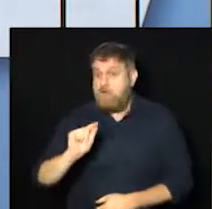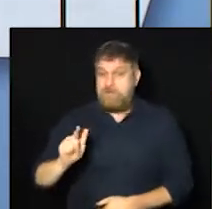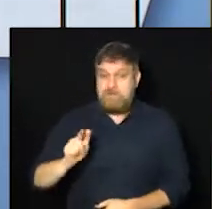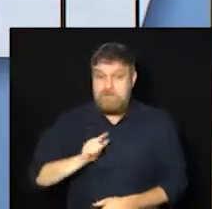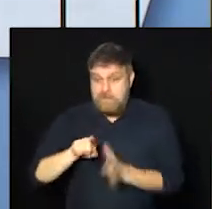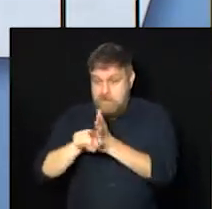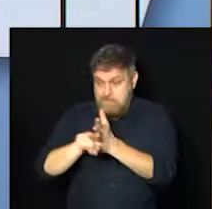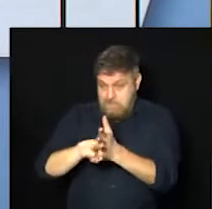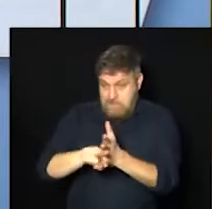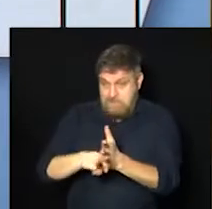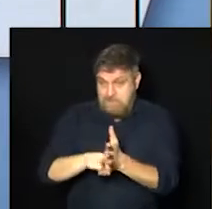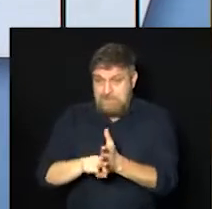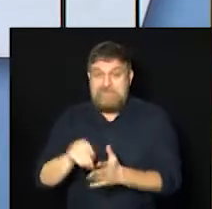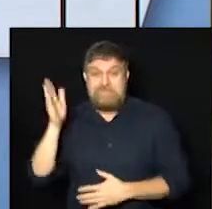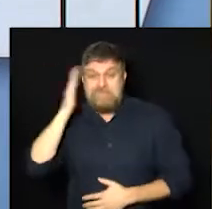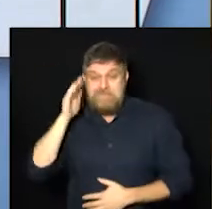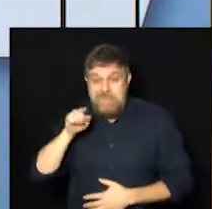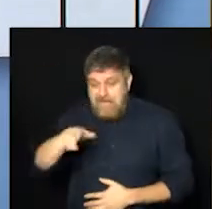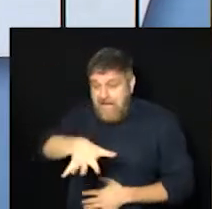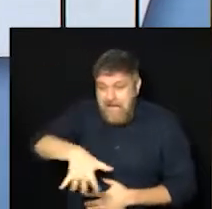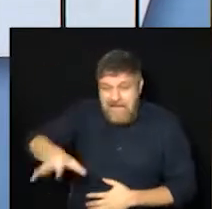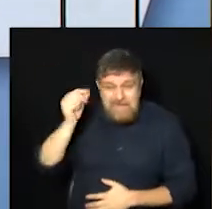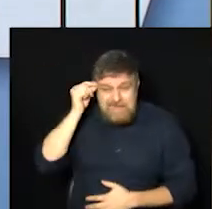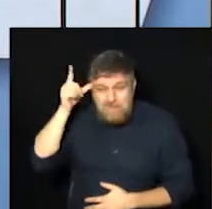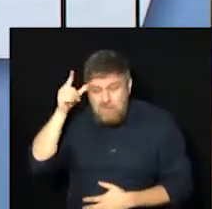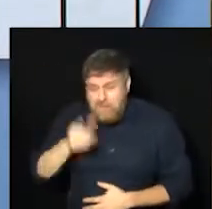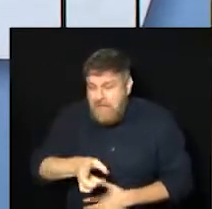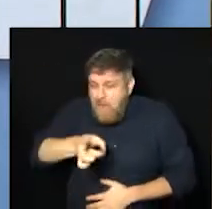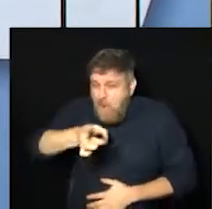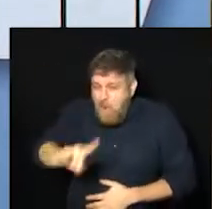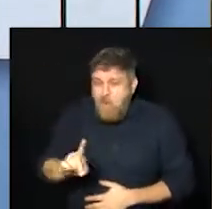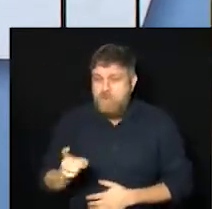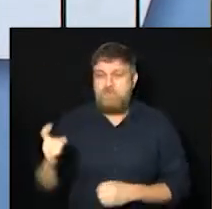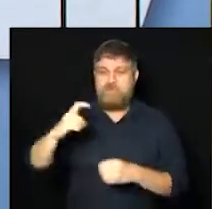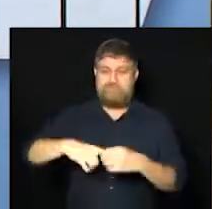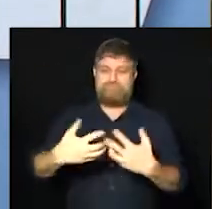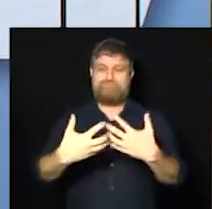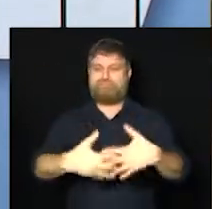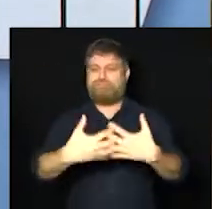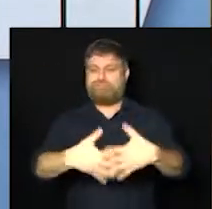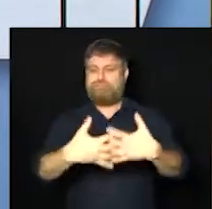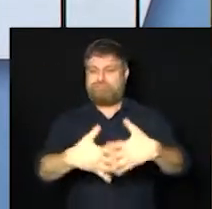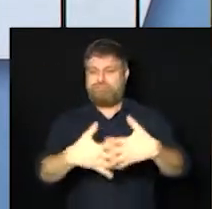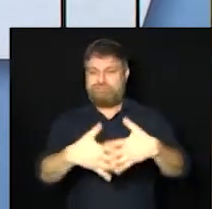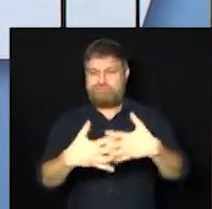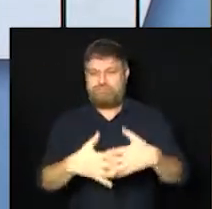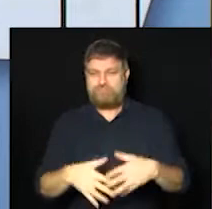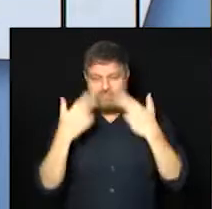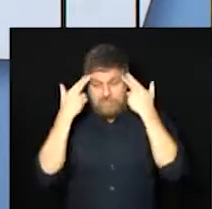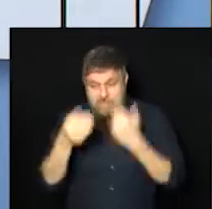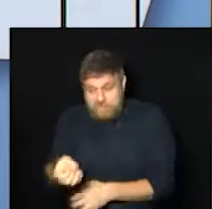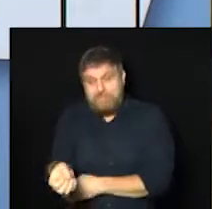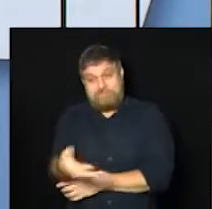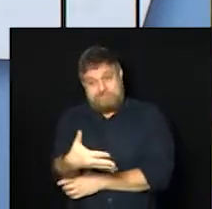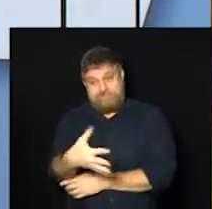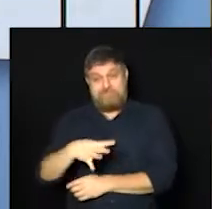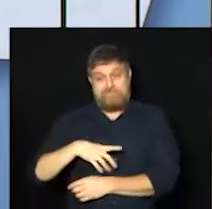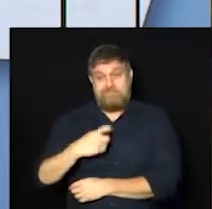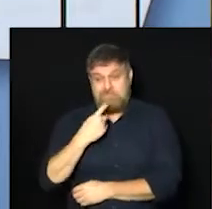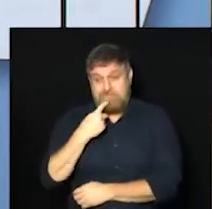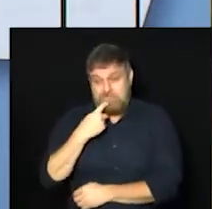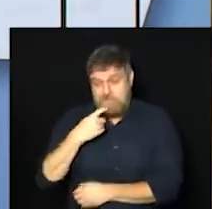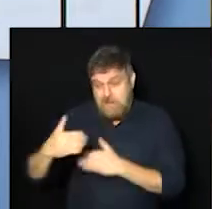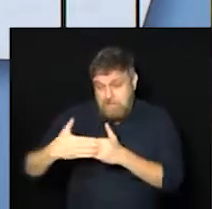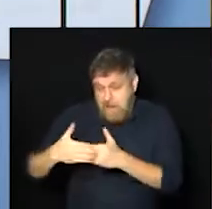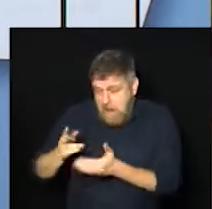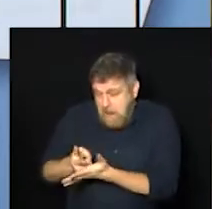com as prospecções, esse será o último setor que deve voltar ao normal, ao novo normal aqui na nossa cidade. Então, a